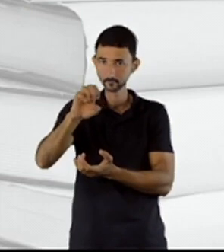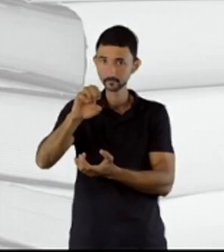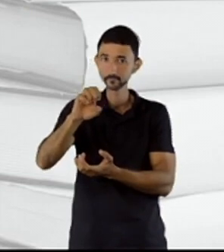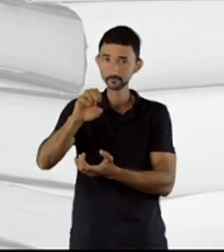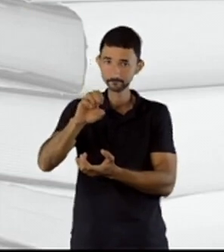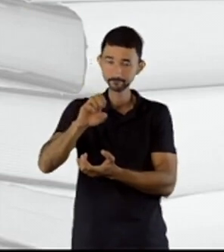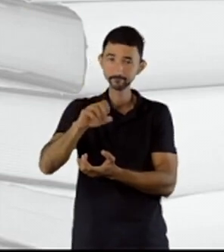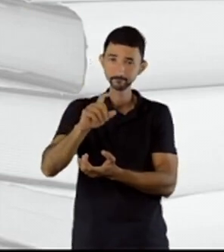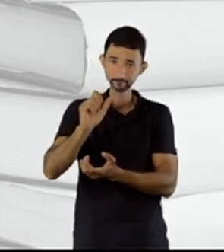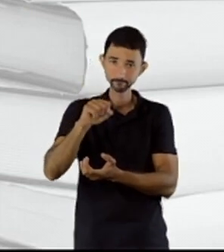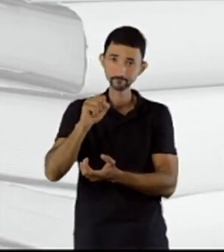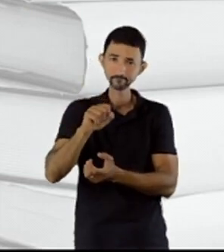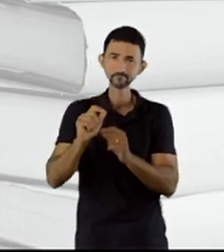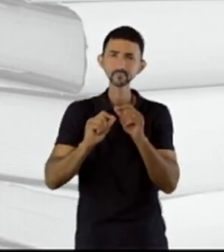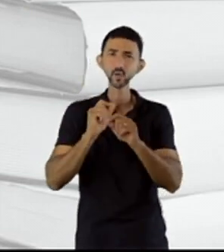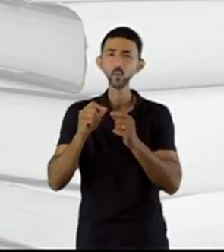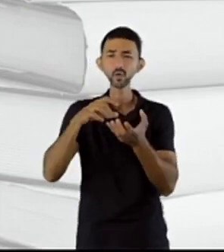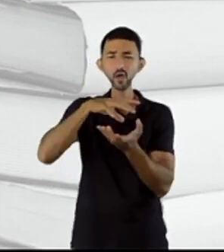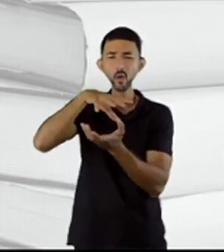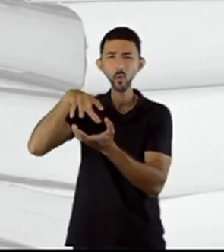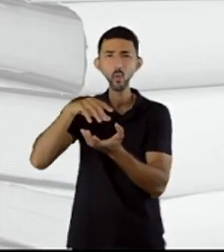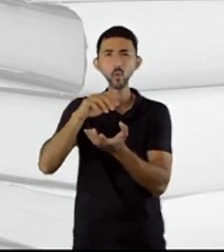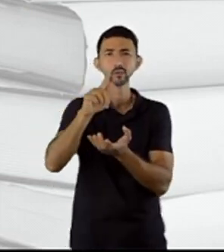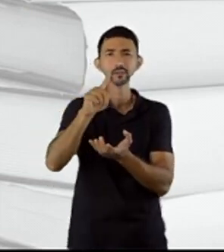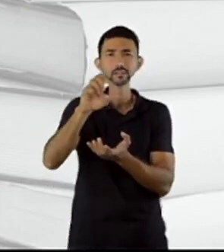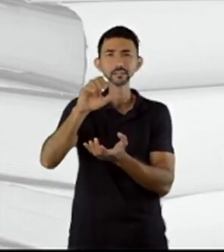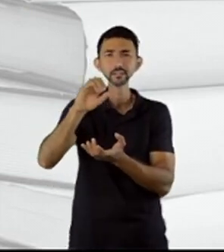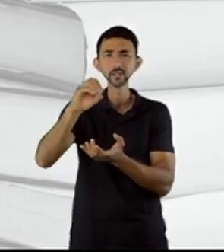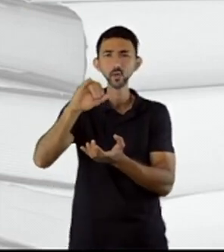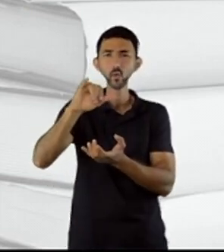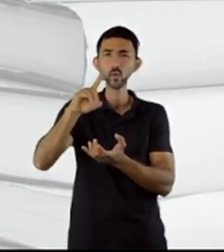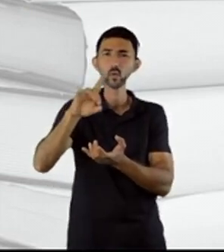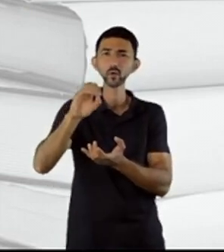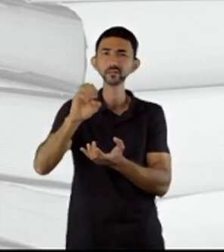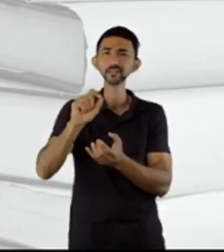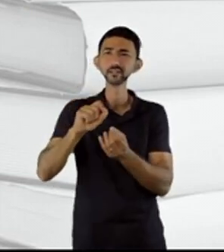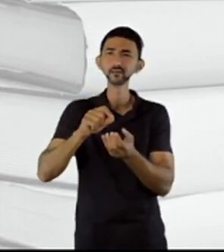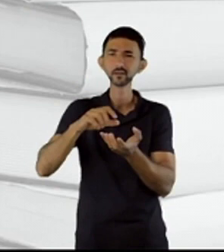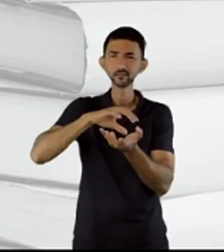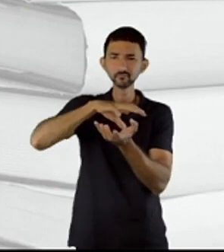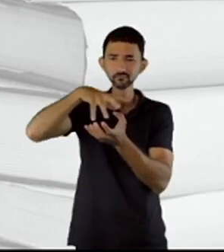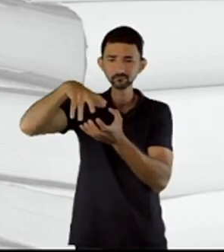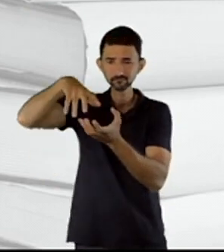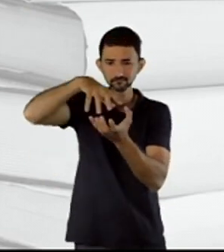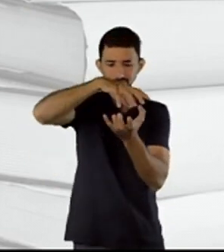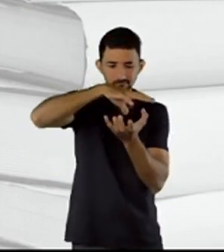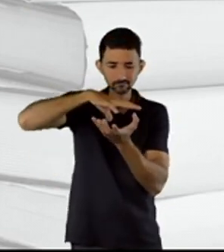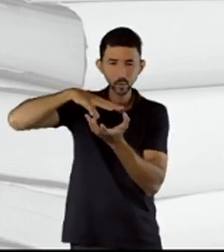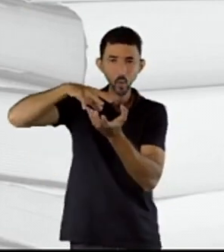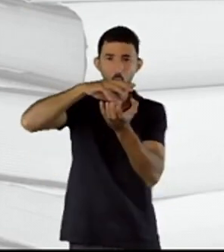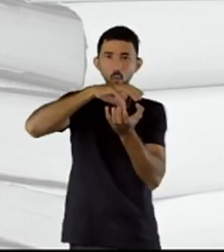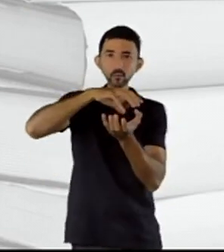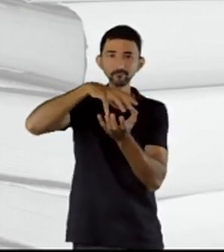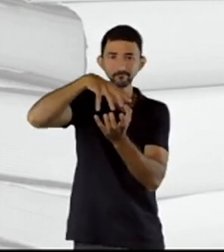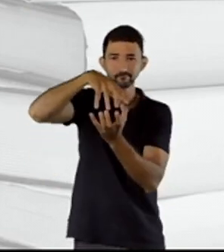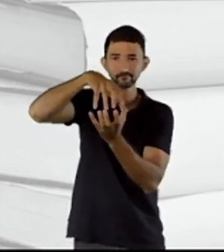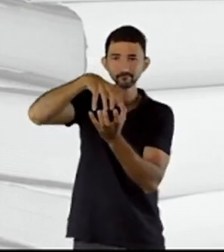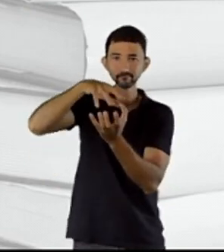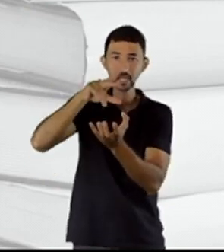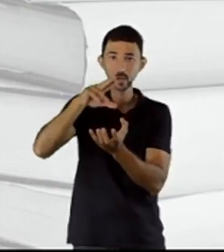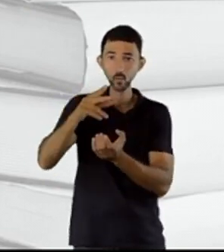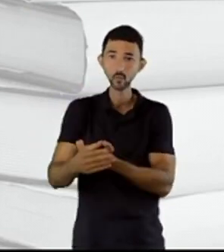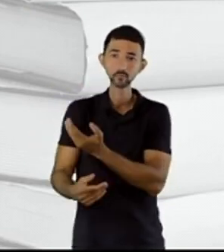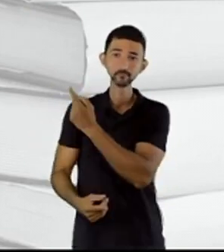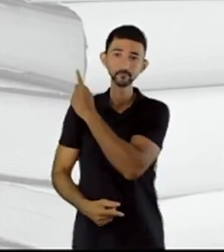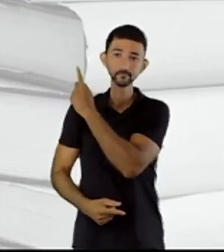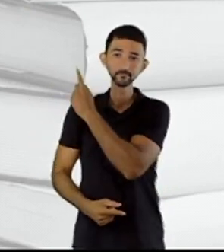geóide. E o que é um formato geóide? É um formato terrestre mesmo, né? É um formato